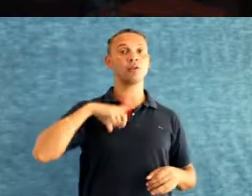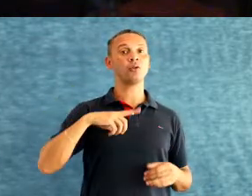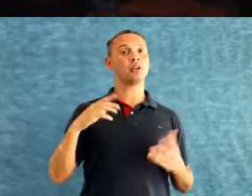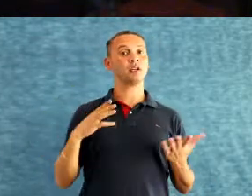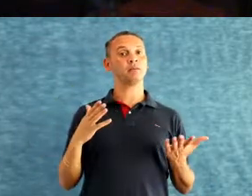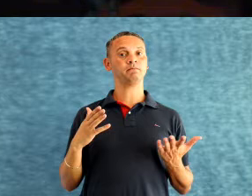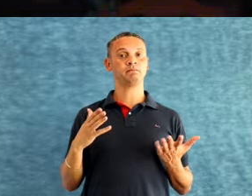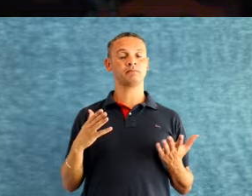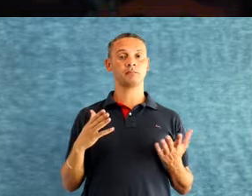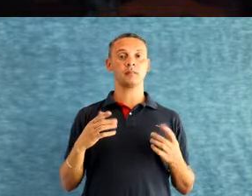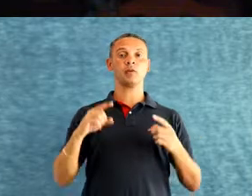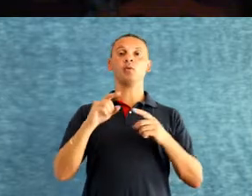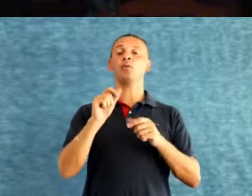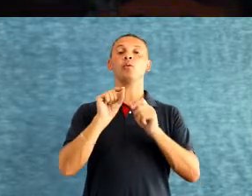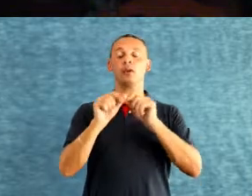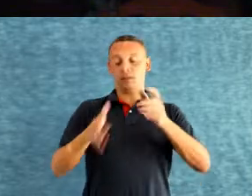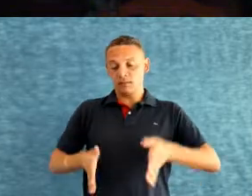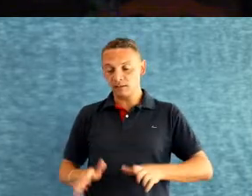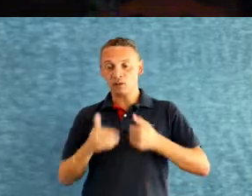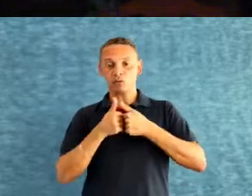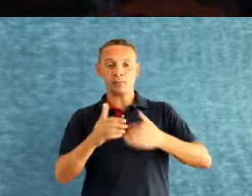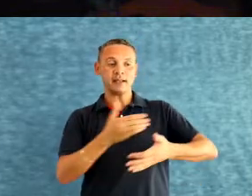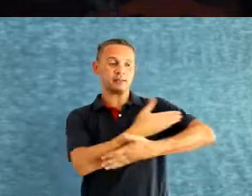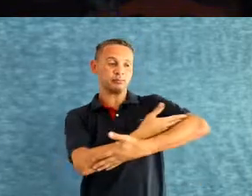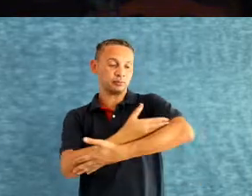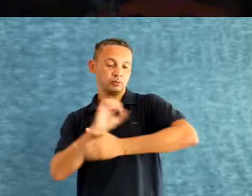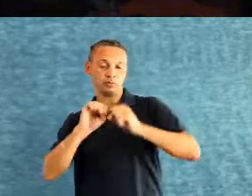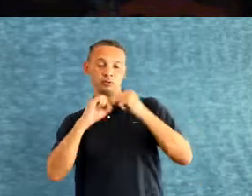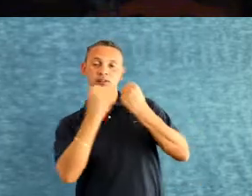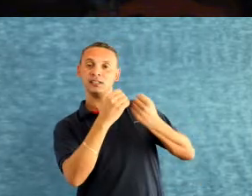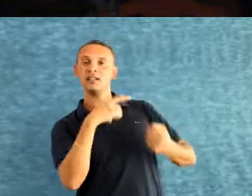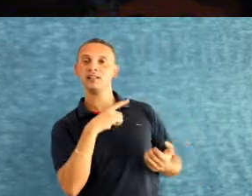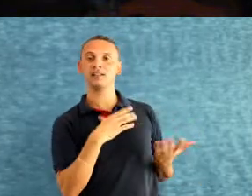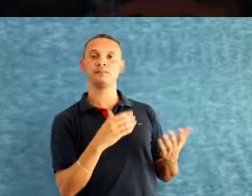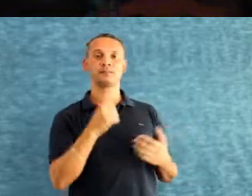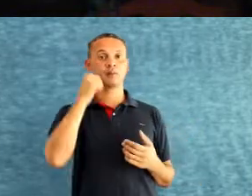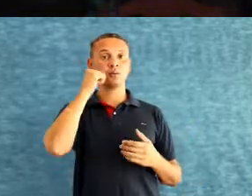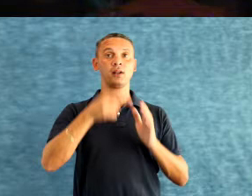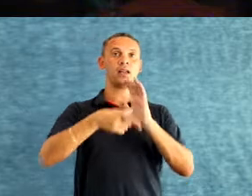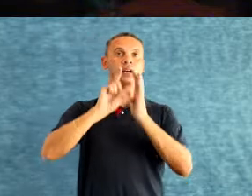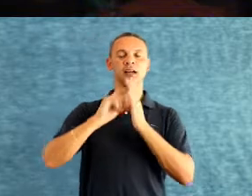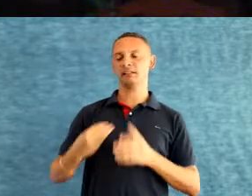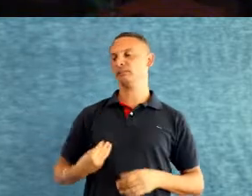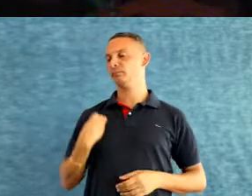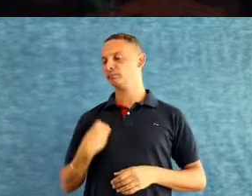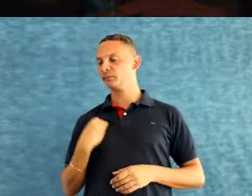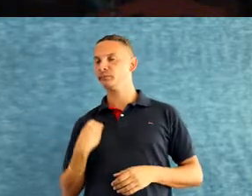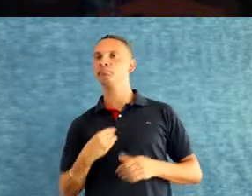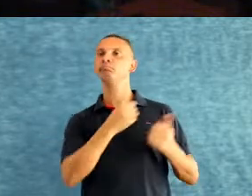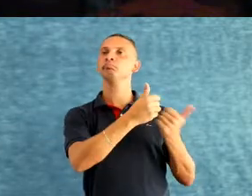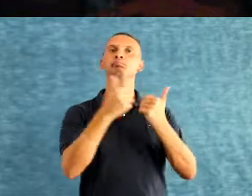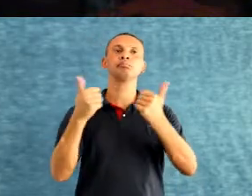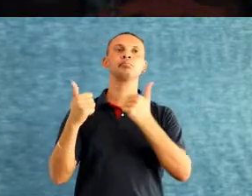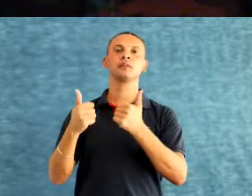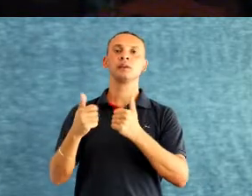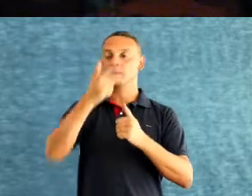redimensionada enquanto papel social. Se, em dado momento, a presença da mulher era inexpressiva, em consequência da